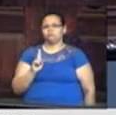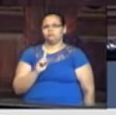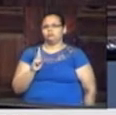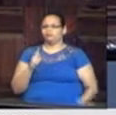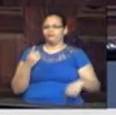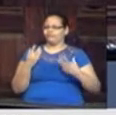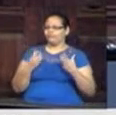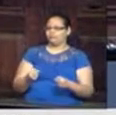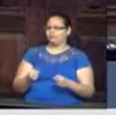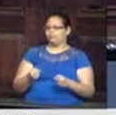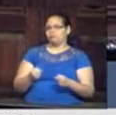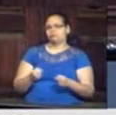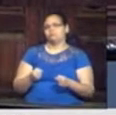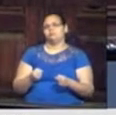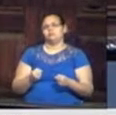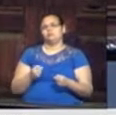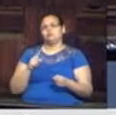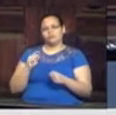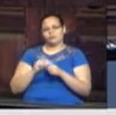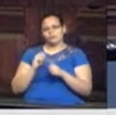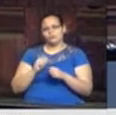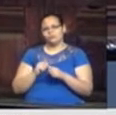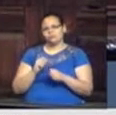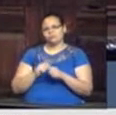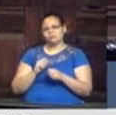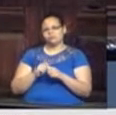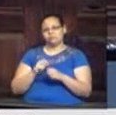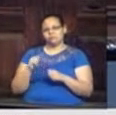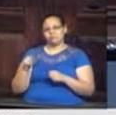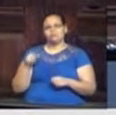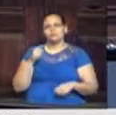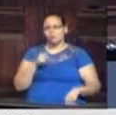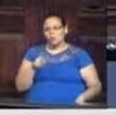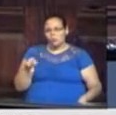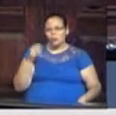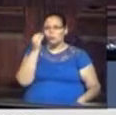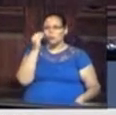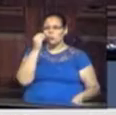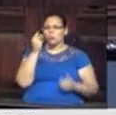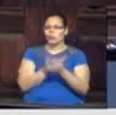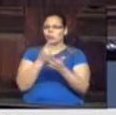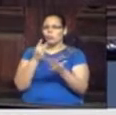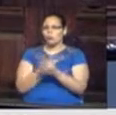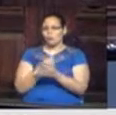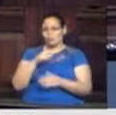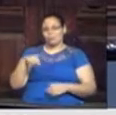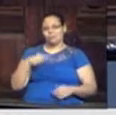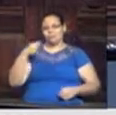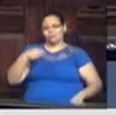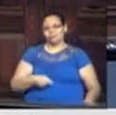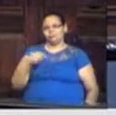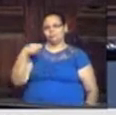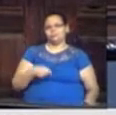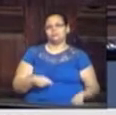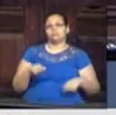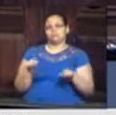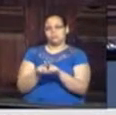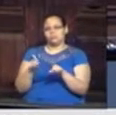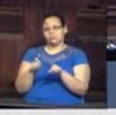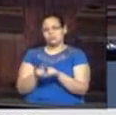nos conformamos em apenas fazer esse apontamento dos erros, mas é nossa obrigação